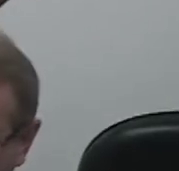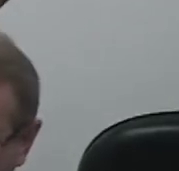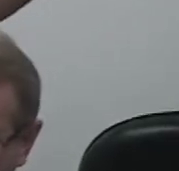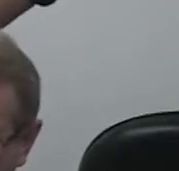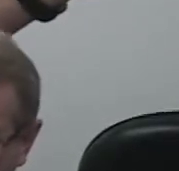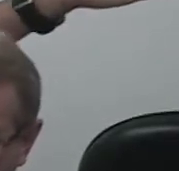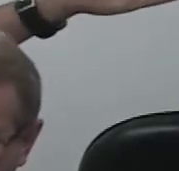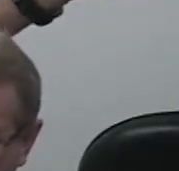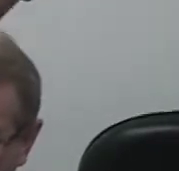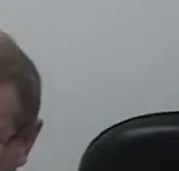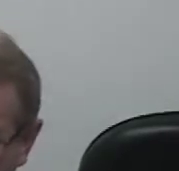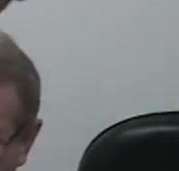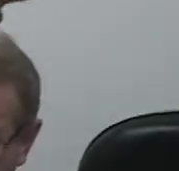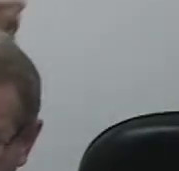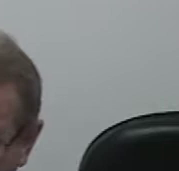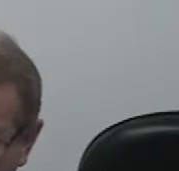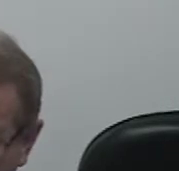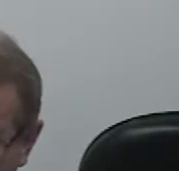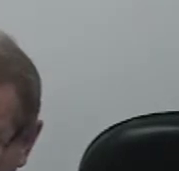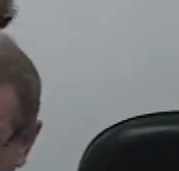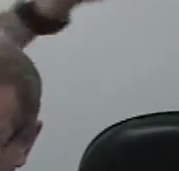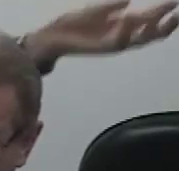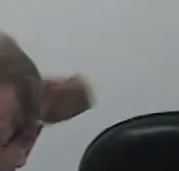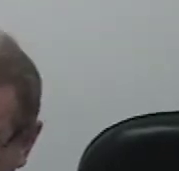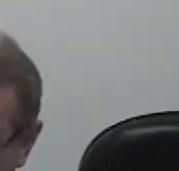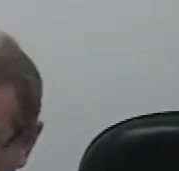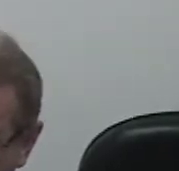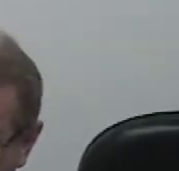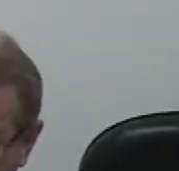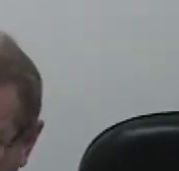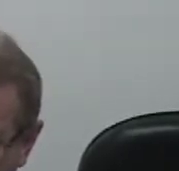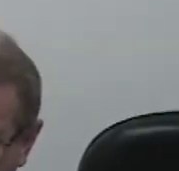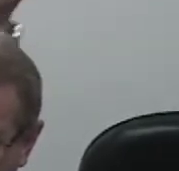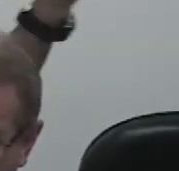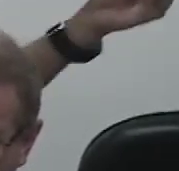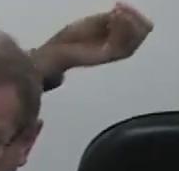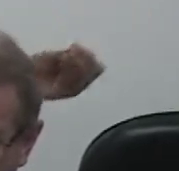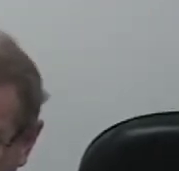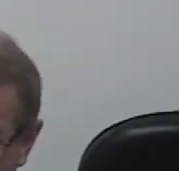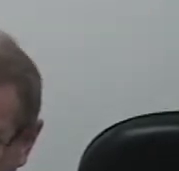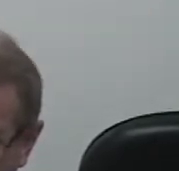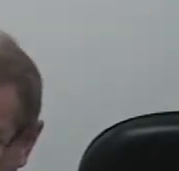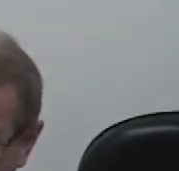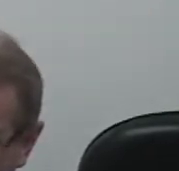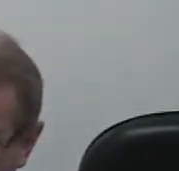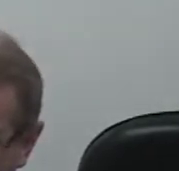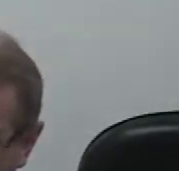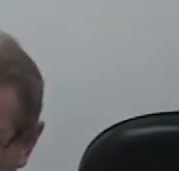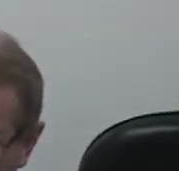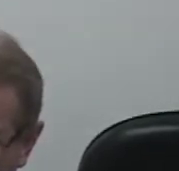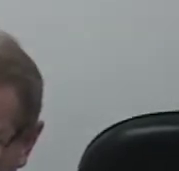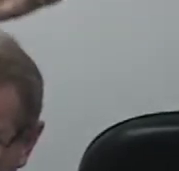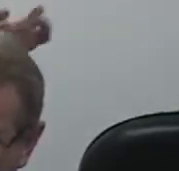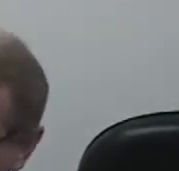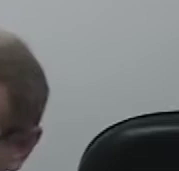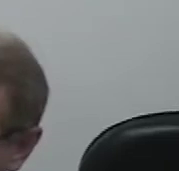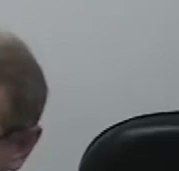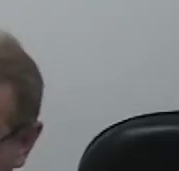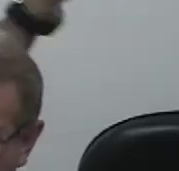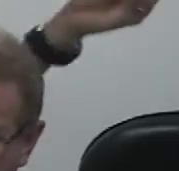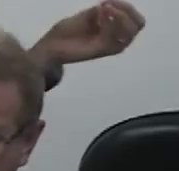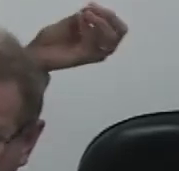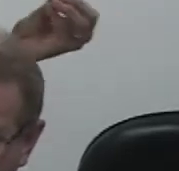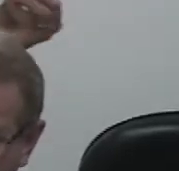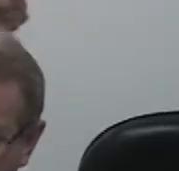no plenário, Flávio de Carvalho, que hoje ele é aposentado, mas ele foi árbitro de futebol, ele sempre praticou esporte. Então, é um dos